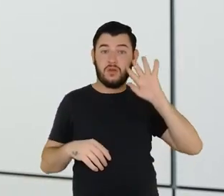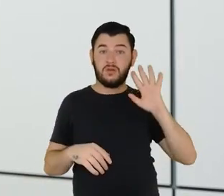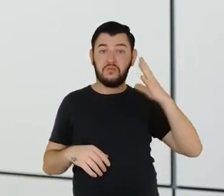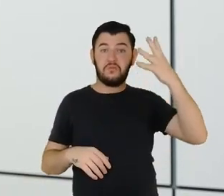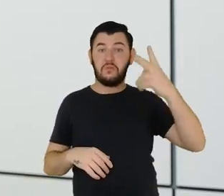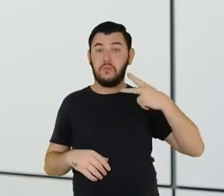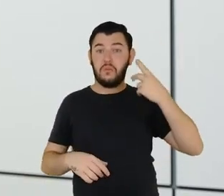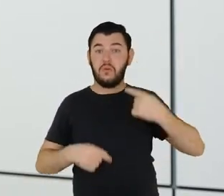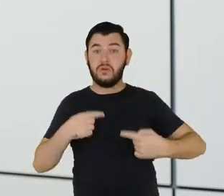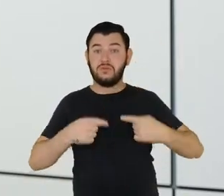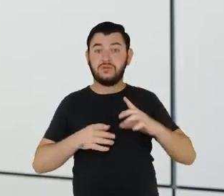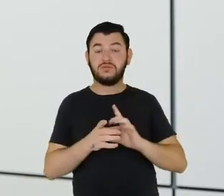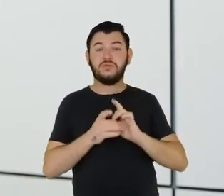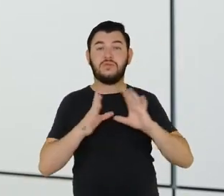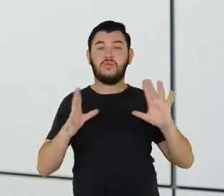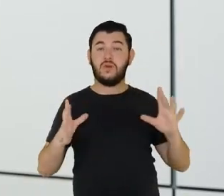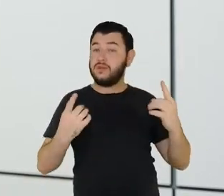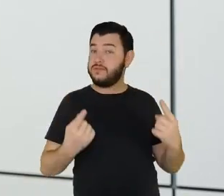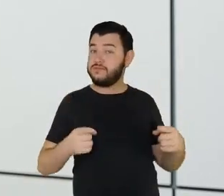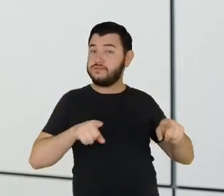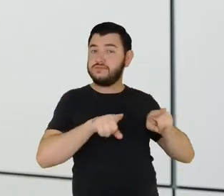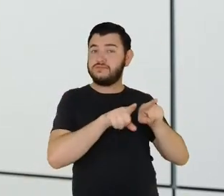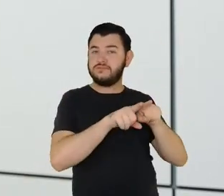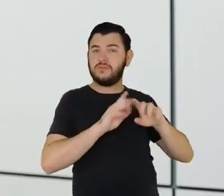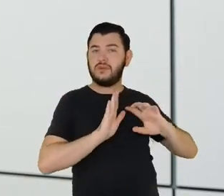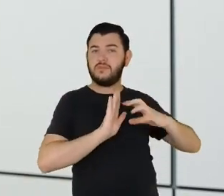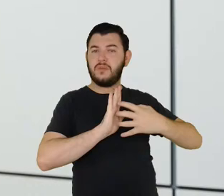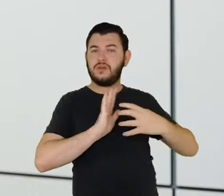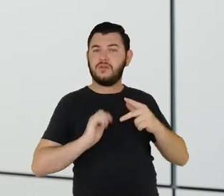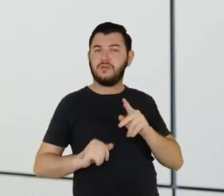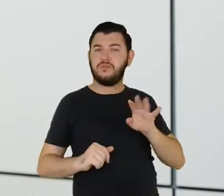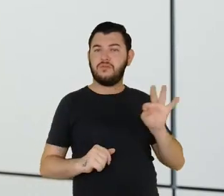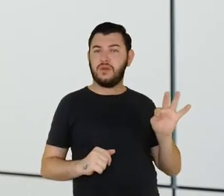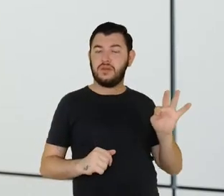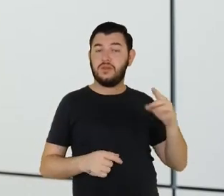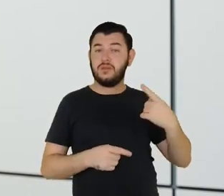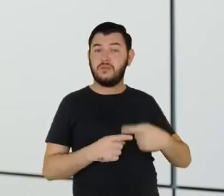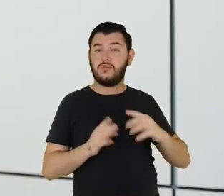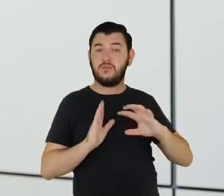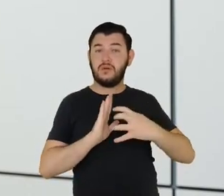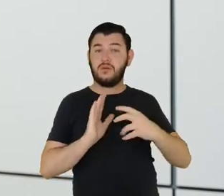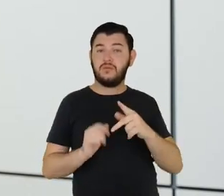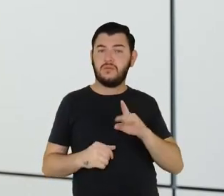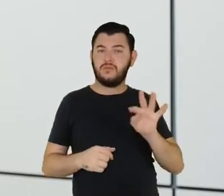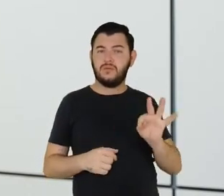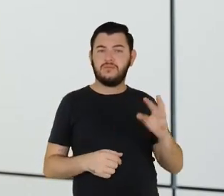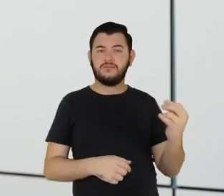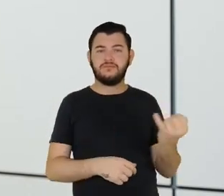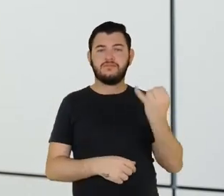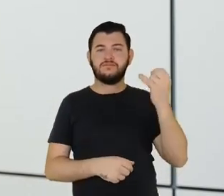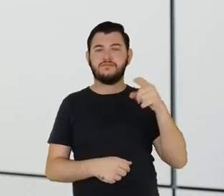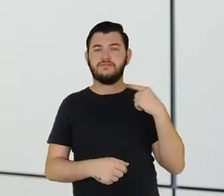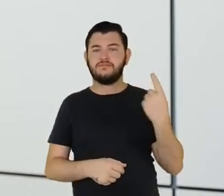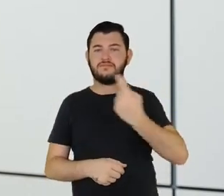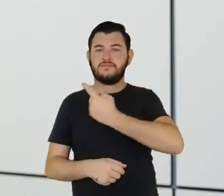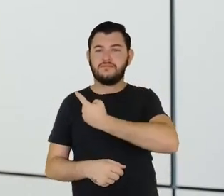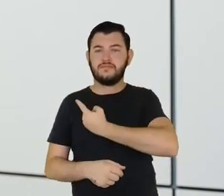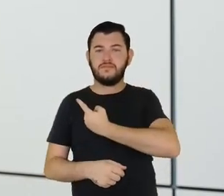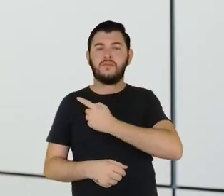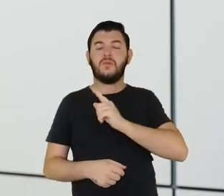Eu acho que o PT tem uma importância imensa. Nós temos a presidência da República nas mãos,